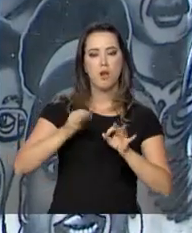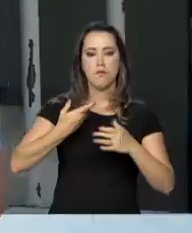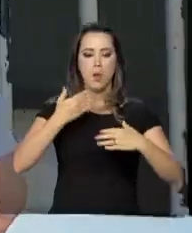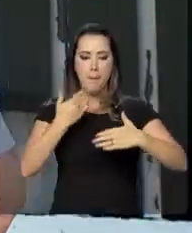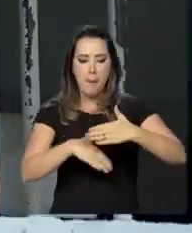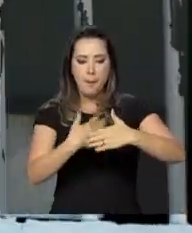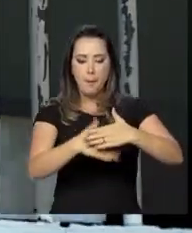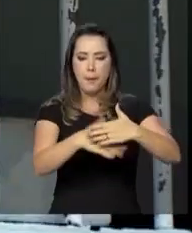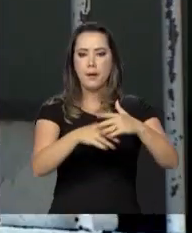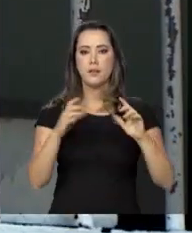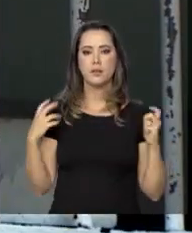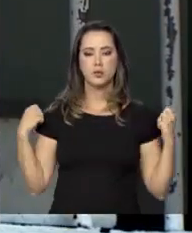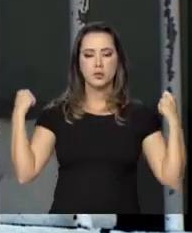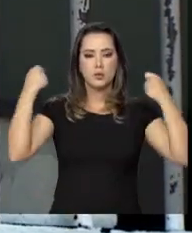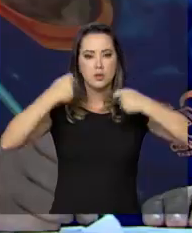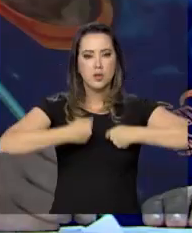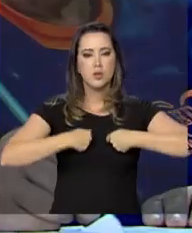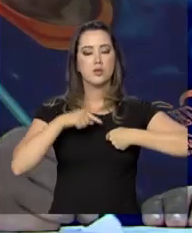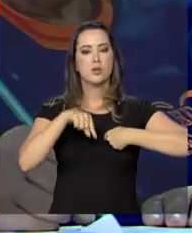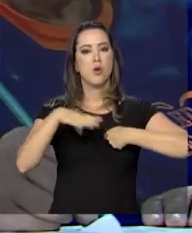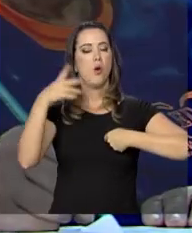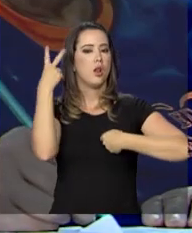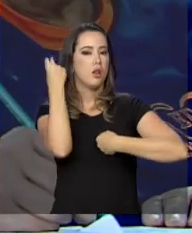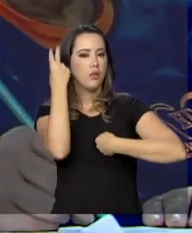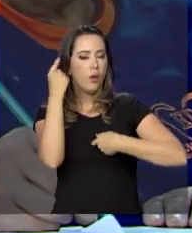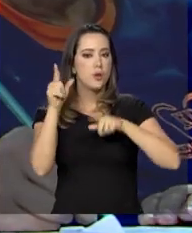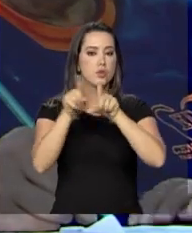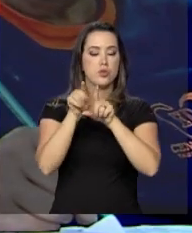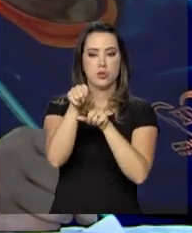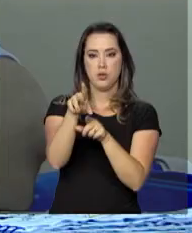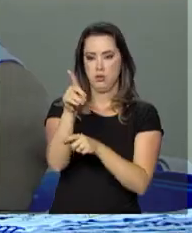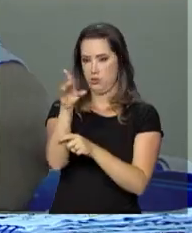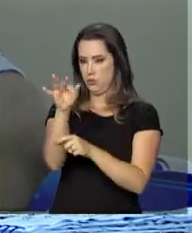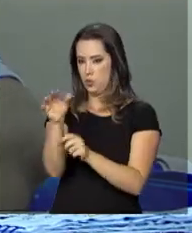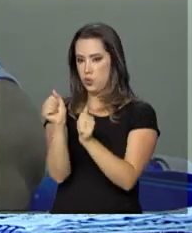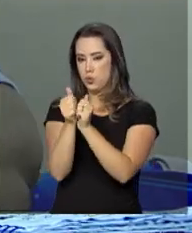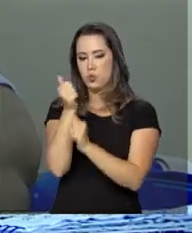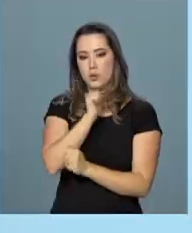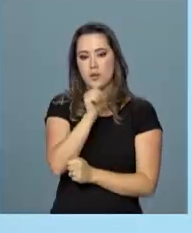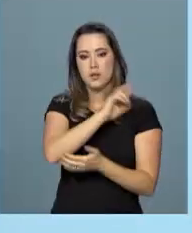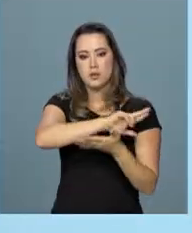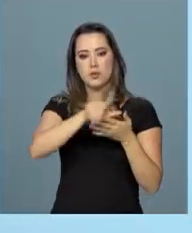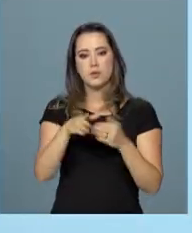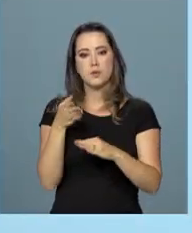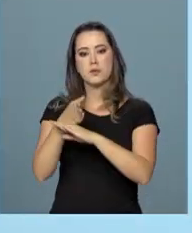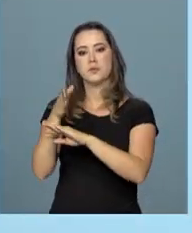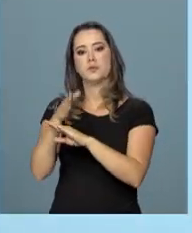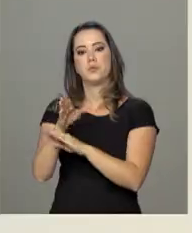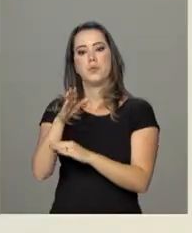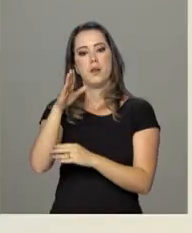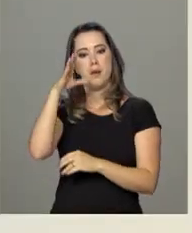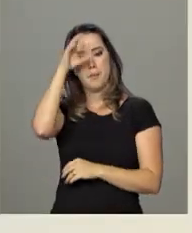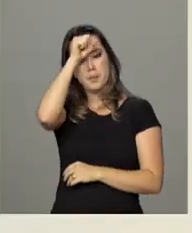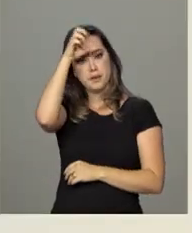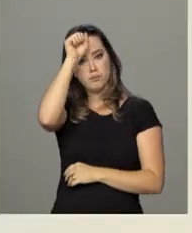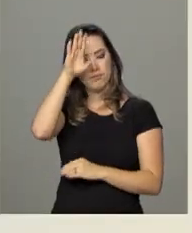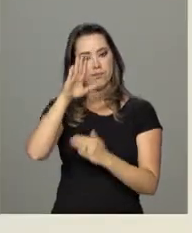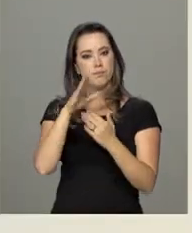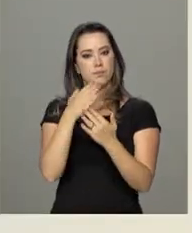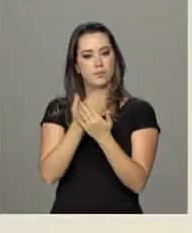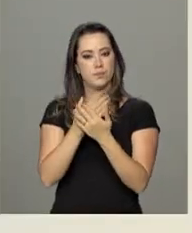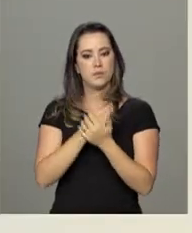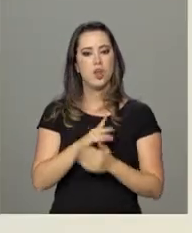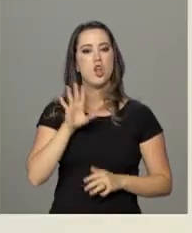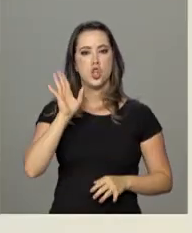essa escola em Taguatinga, no Distrito Federal. Lá, junto com outras mulheres, ela finalmente tem acesso à educação. Já faz